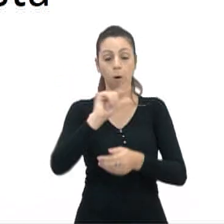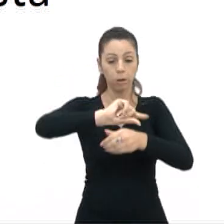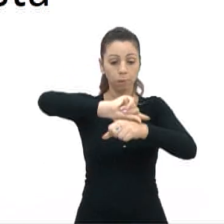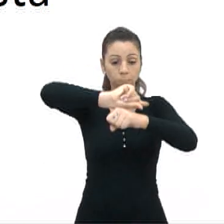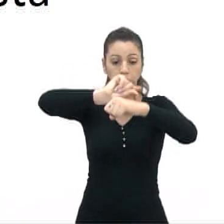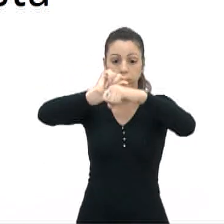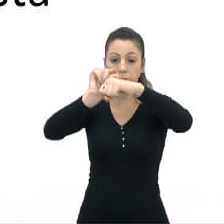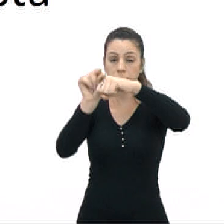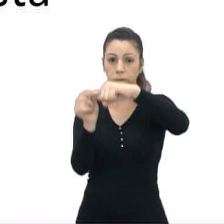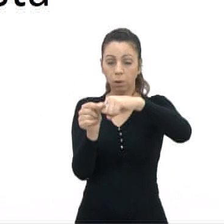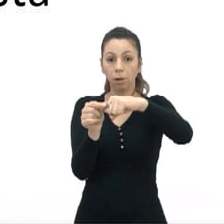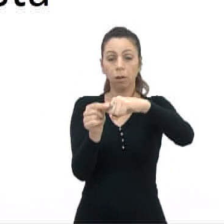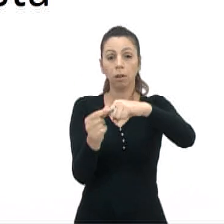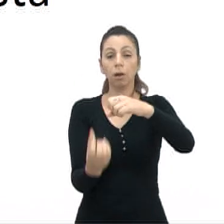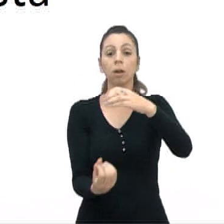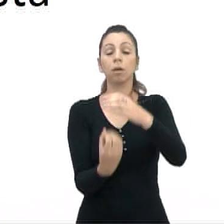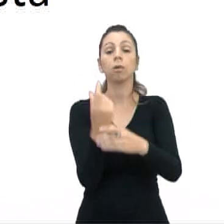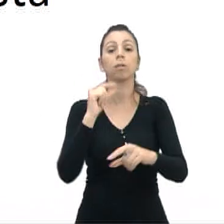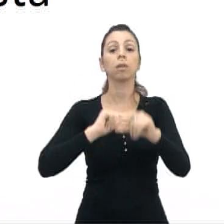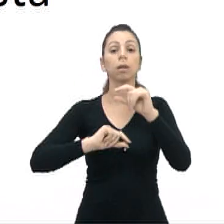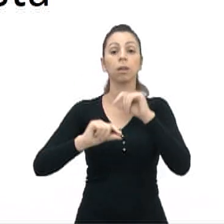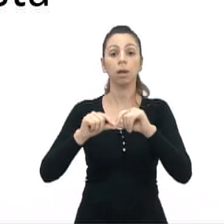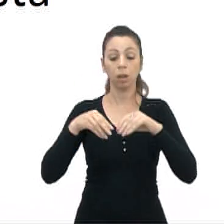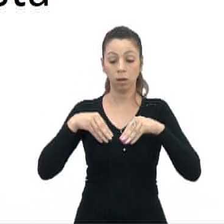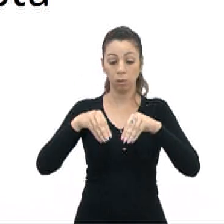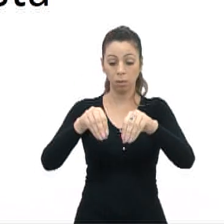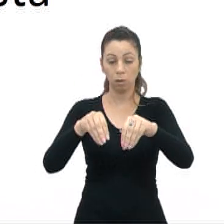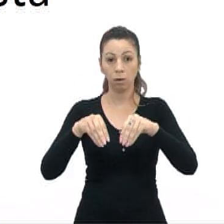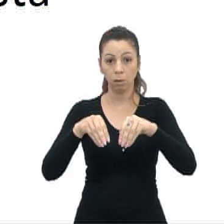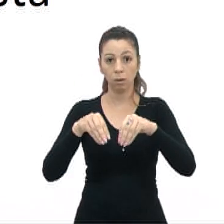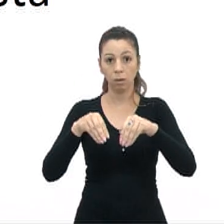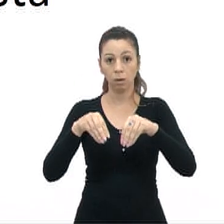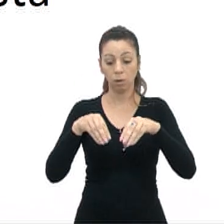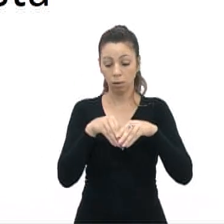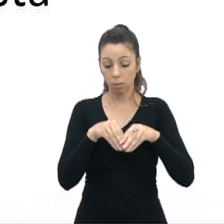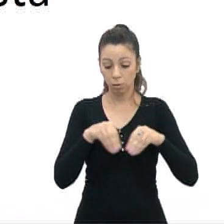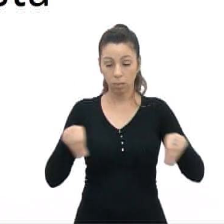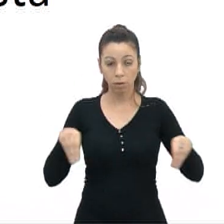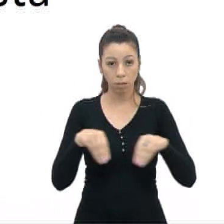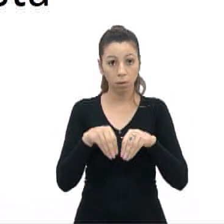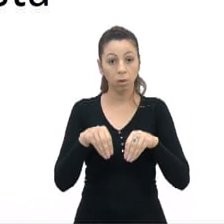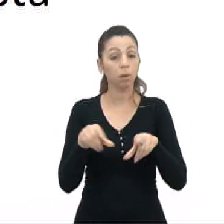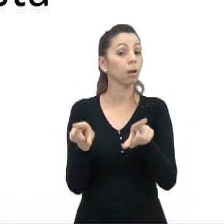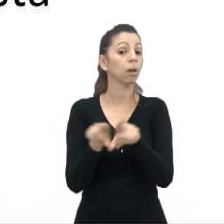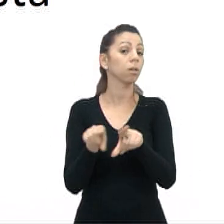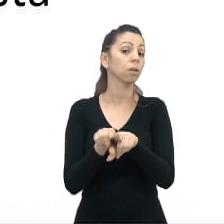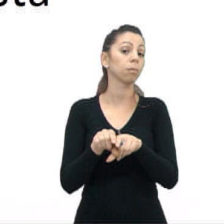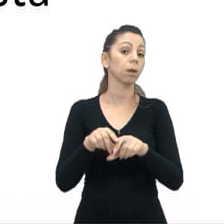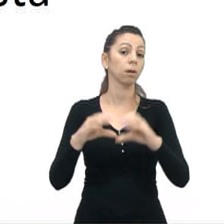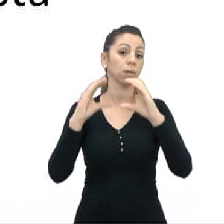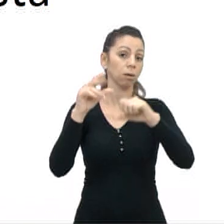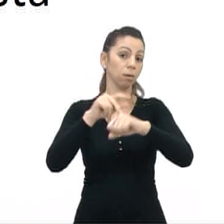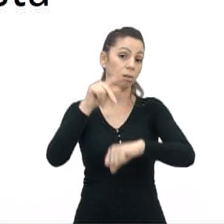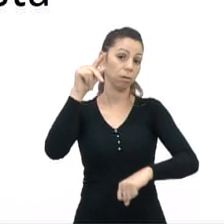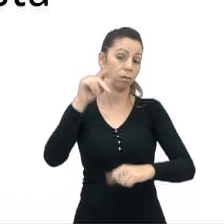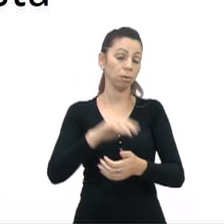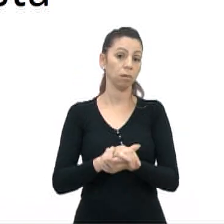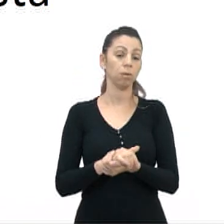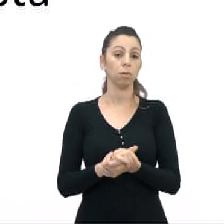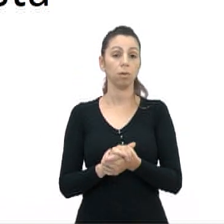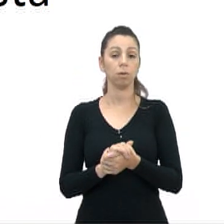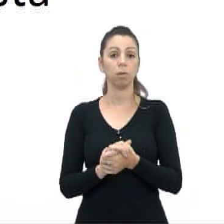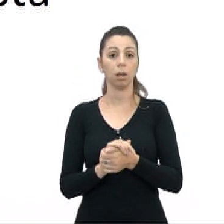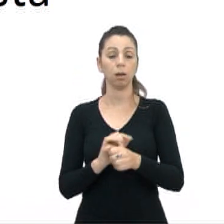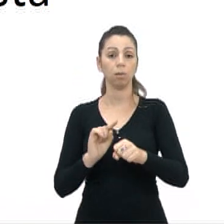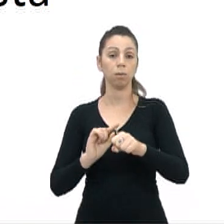por rochas e minerais. Possui a parte da crosta continental, continentes e ilhas, ou seja,